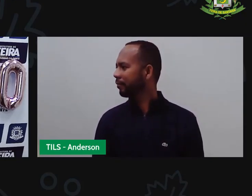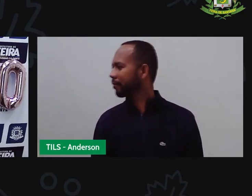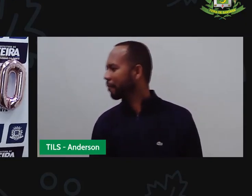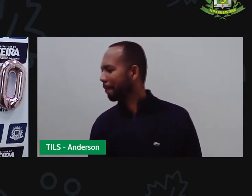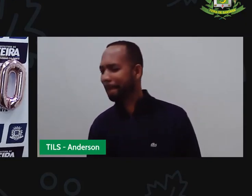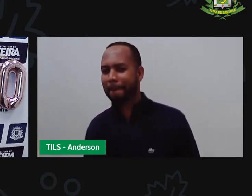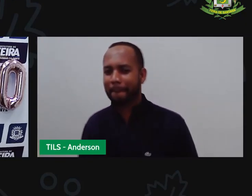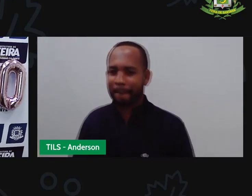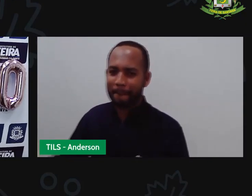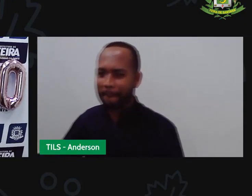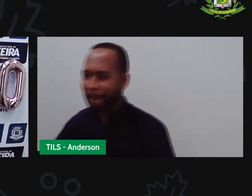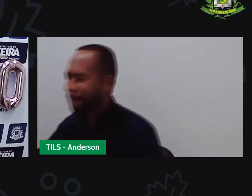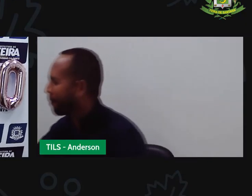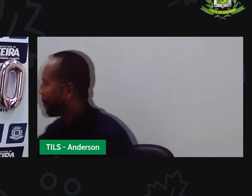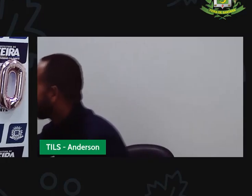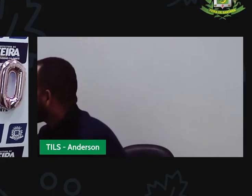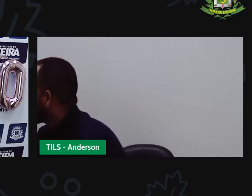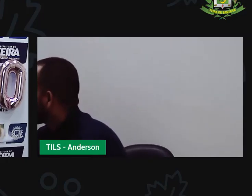Ó.